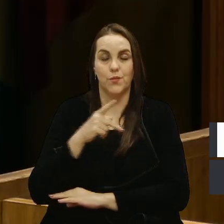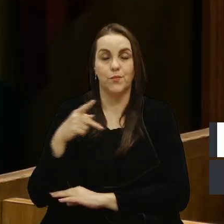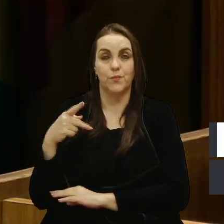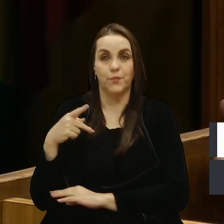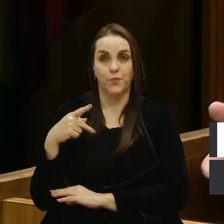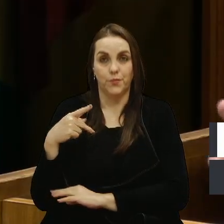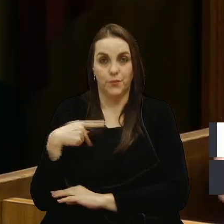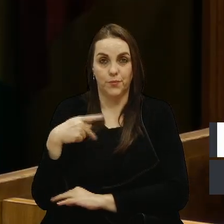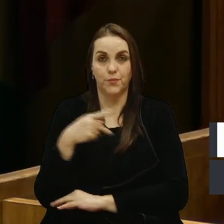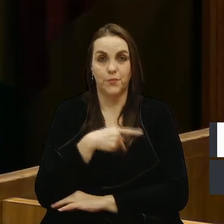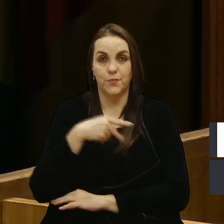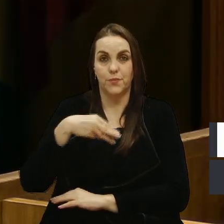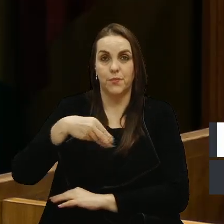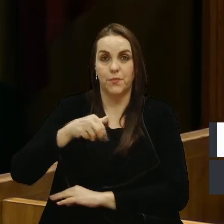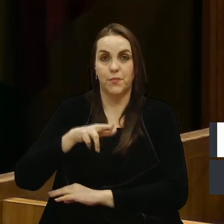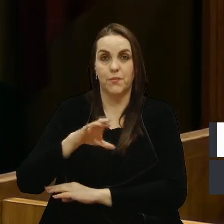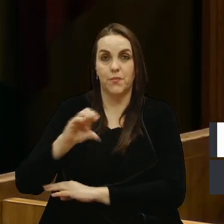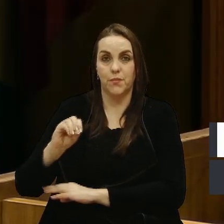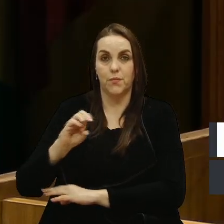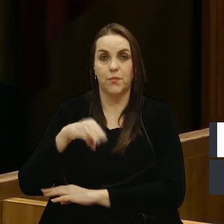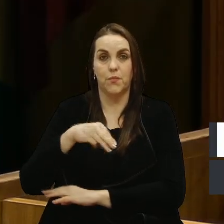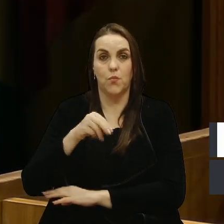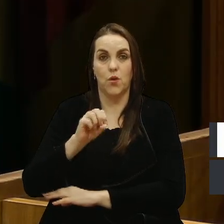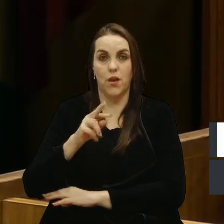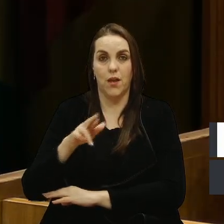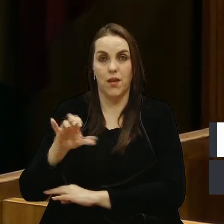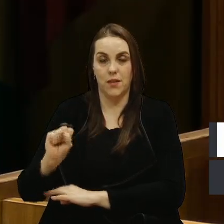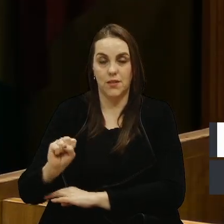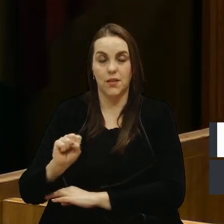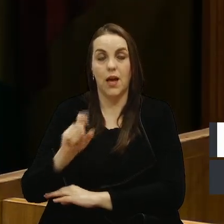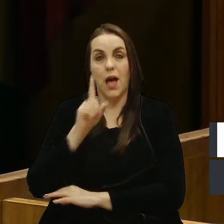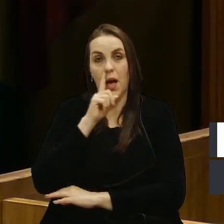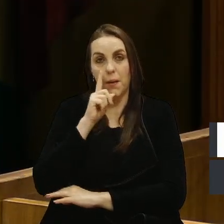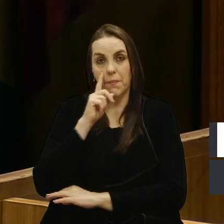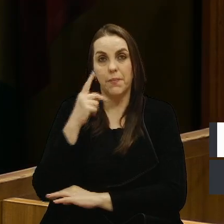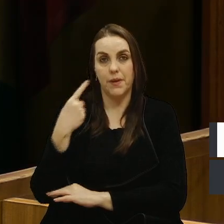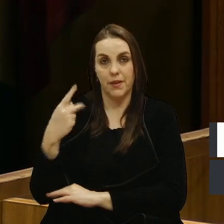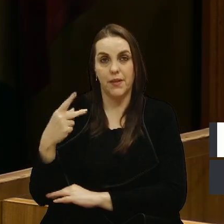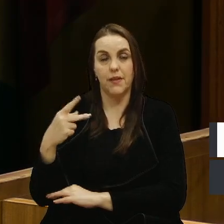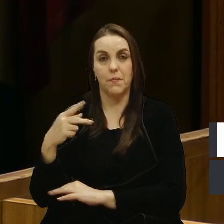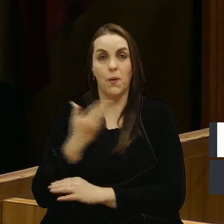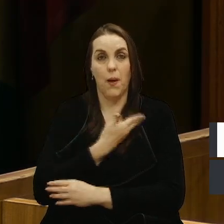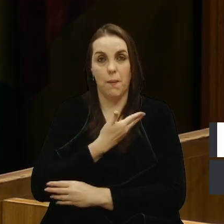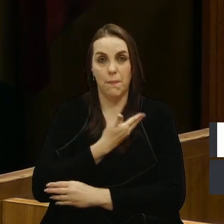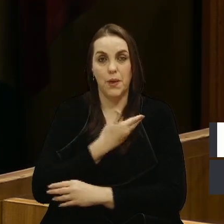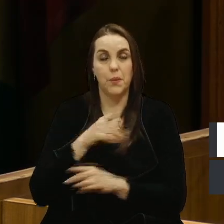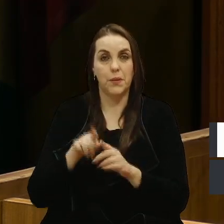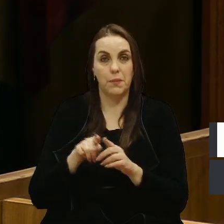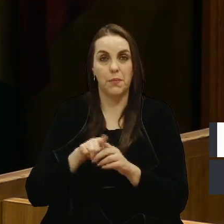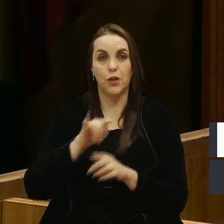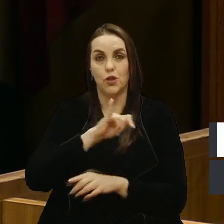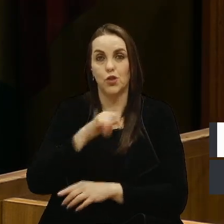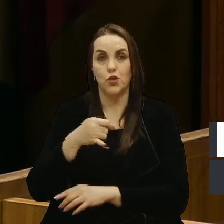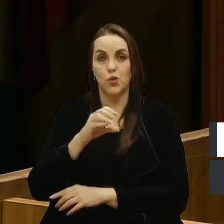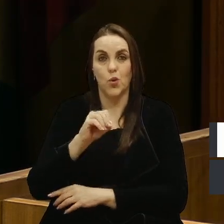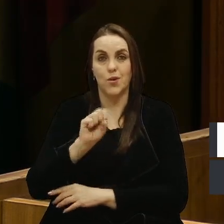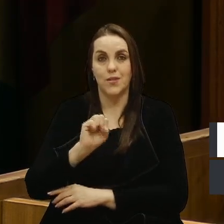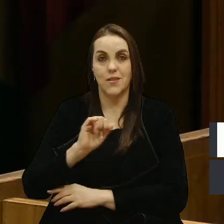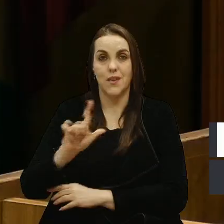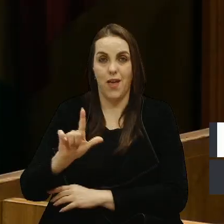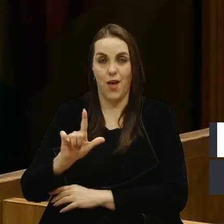Moraes, a mãezinha também do meu amigo Josiel Macedo está sofrendo com essa